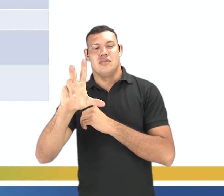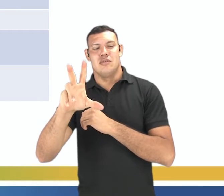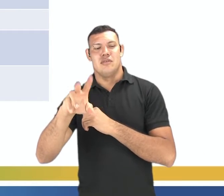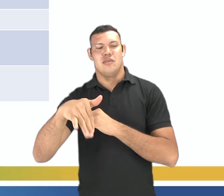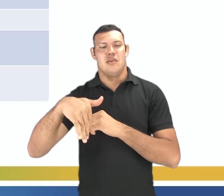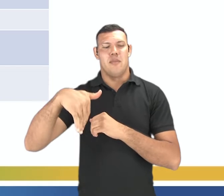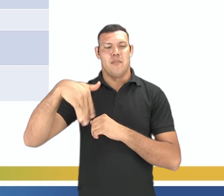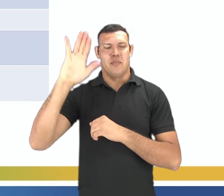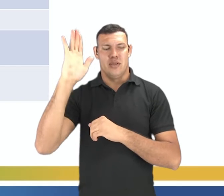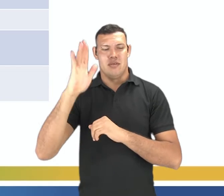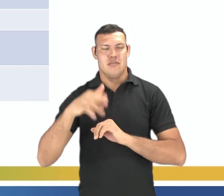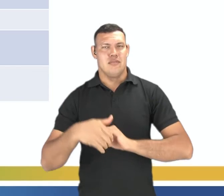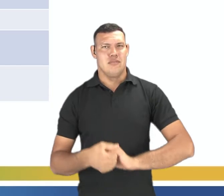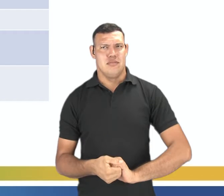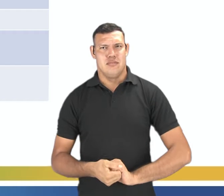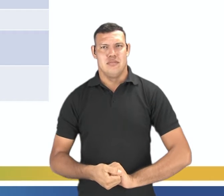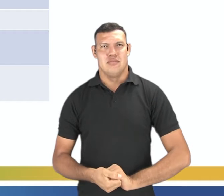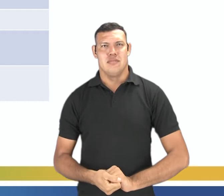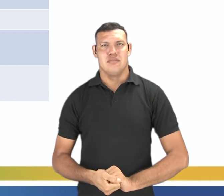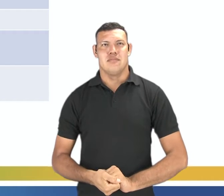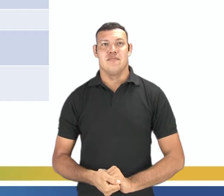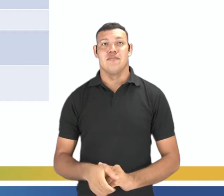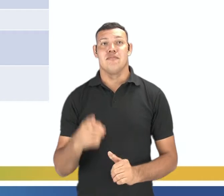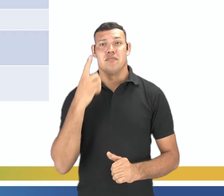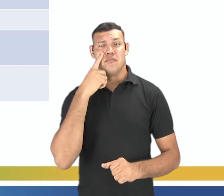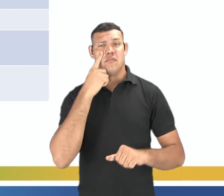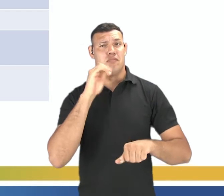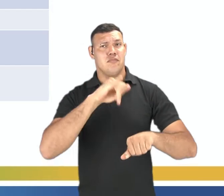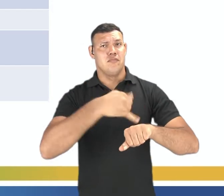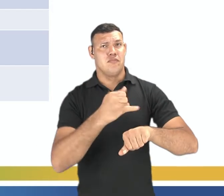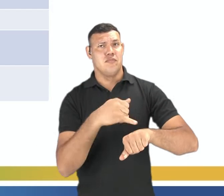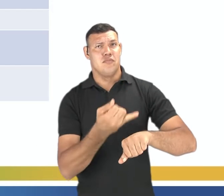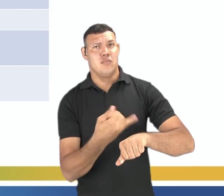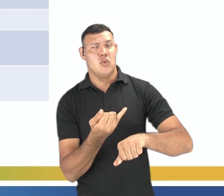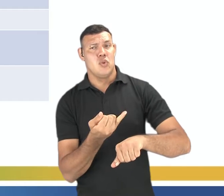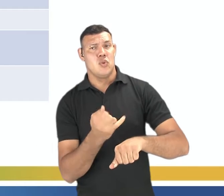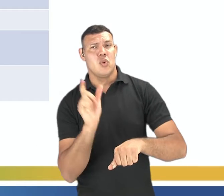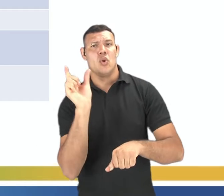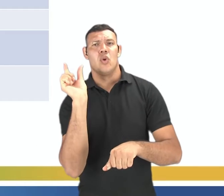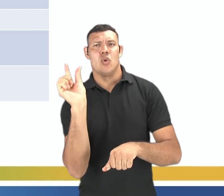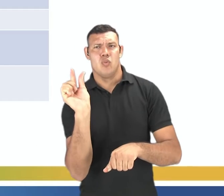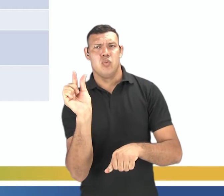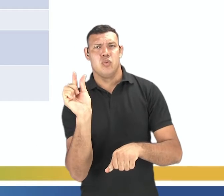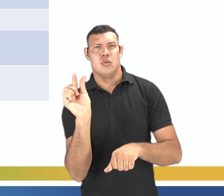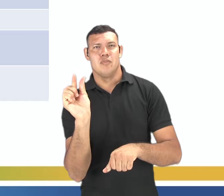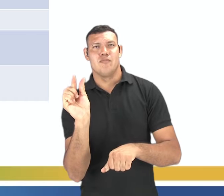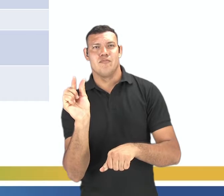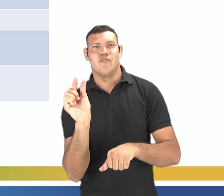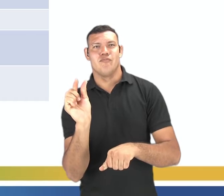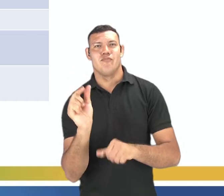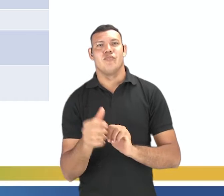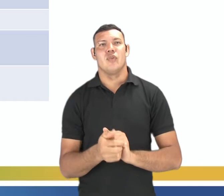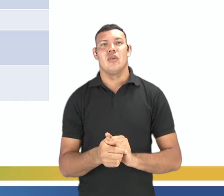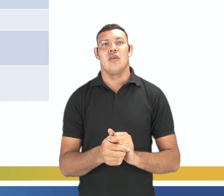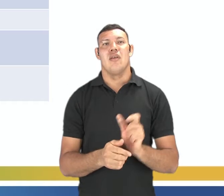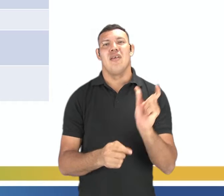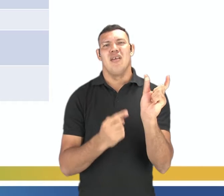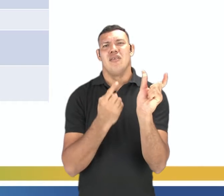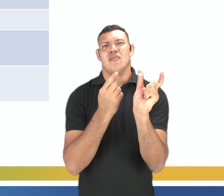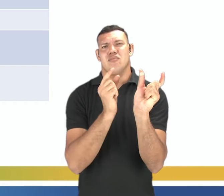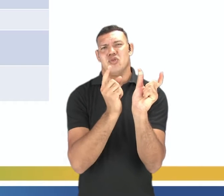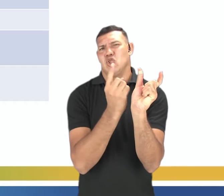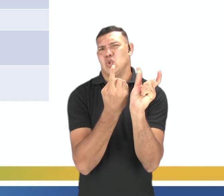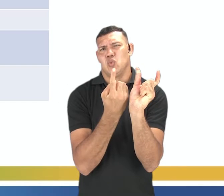ou adjetivos curtos, nós temos aqui one-syllable adjectives, como por exemplo